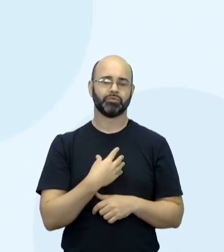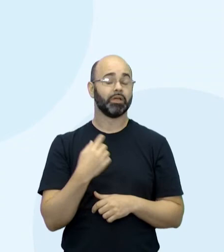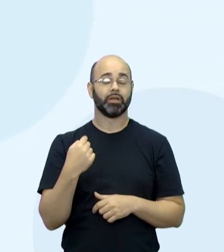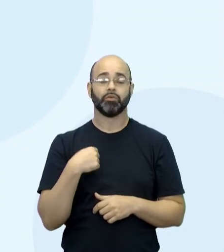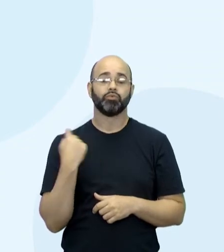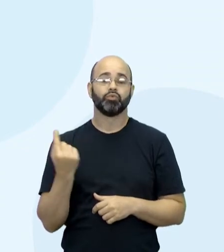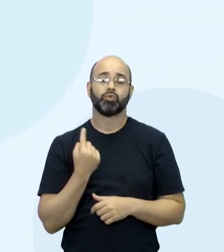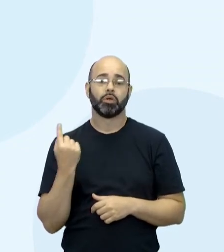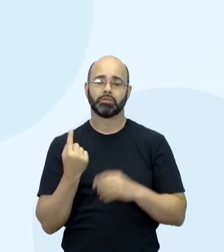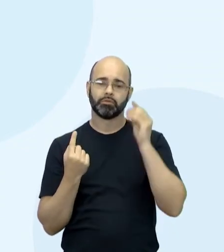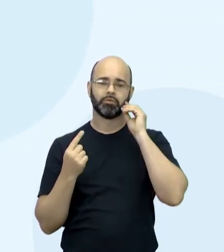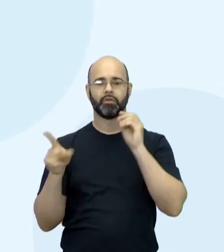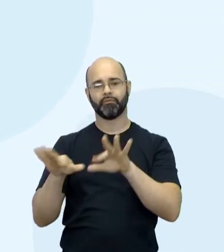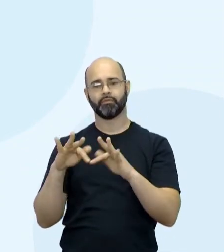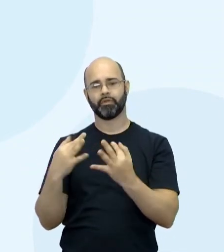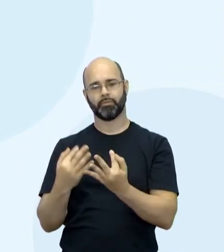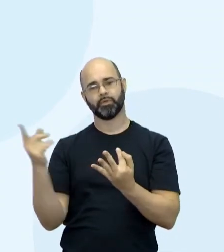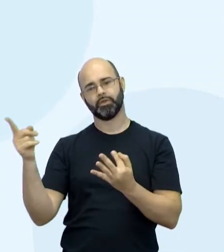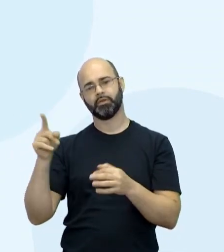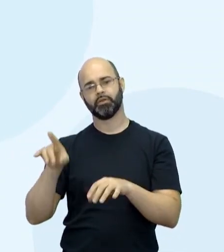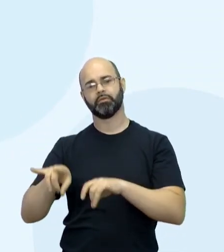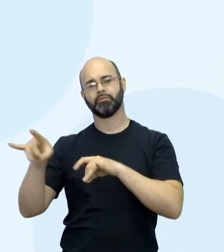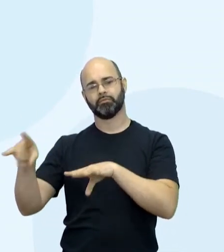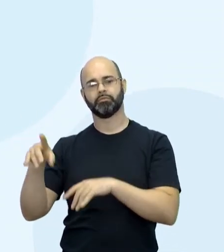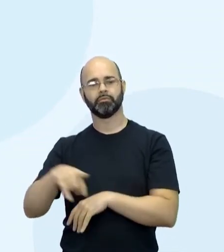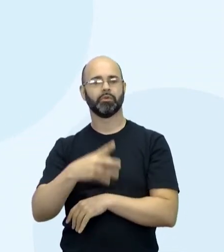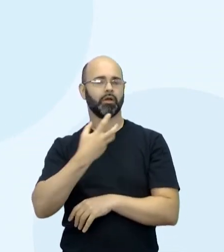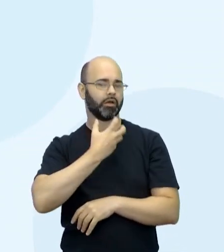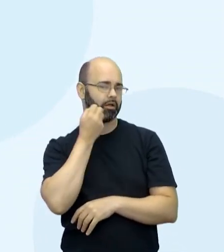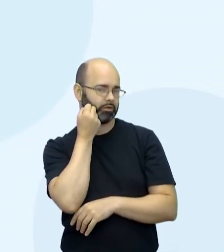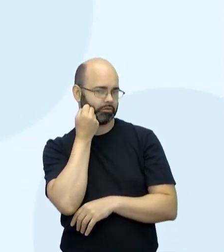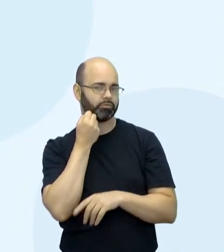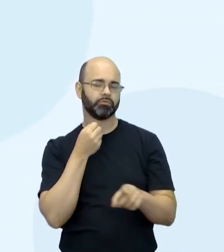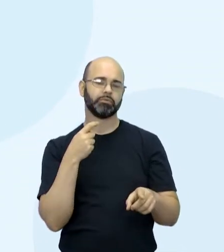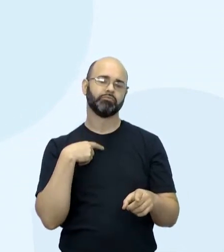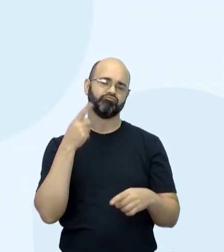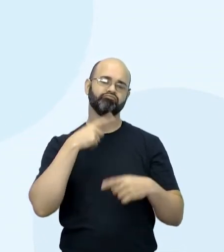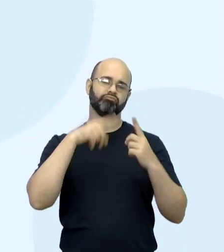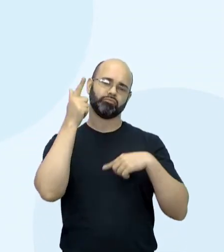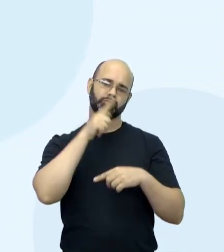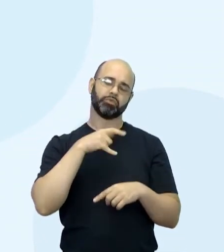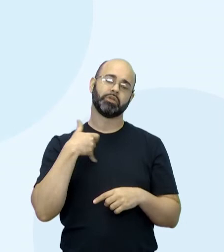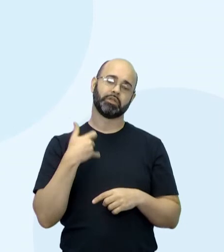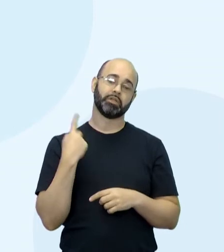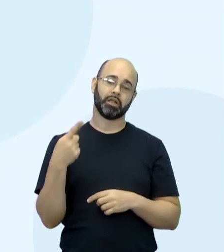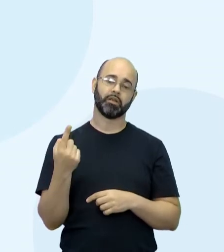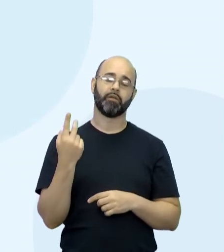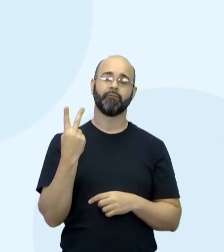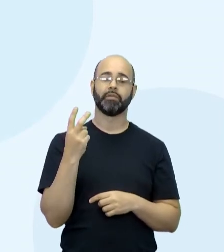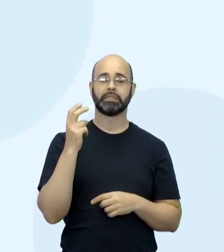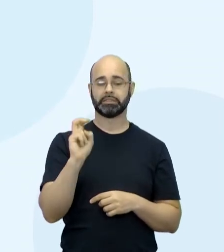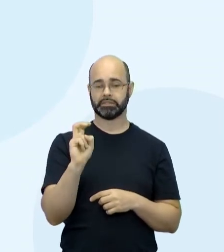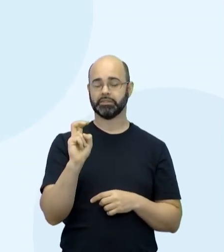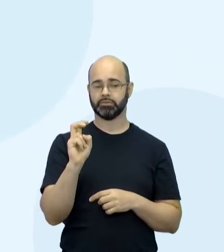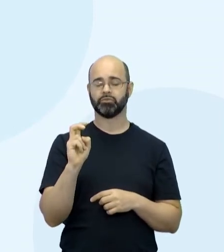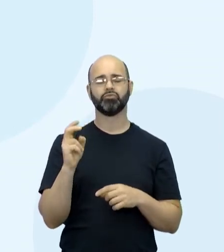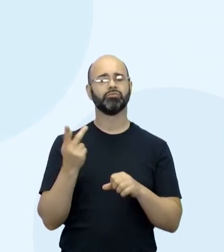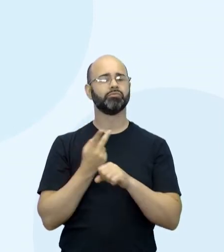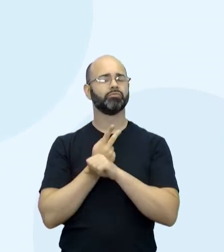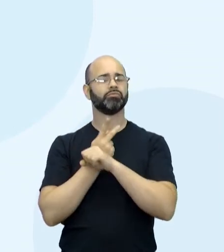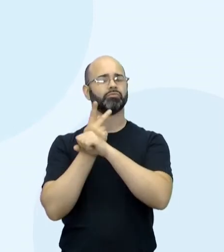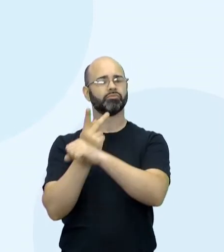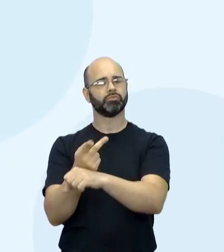até ser adotado por uma família australiana. Incapaz de superar o que aconteceu, aos 25 anos ele decide buscar uma forma